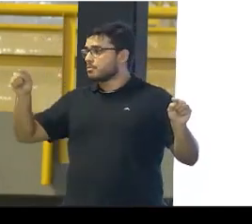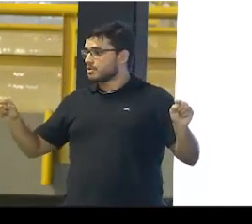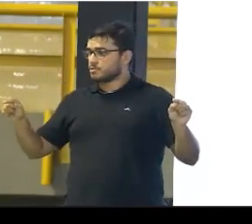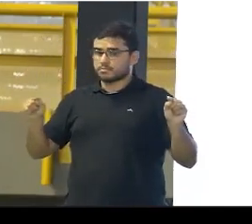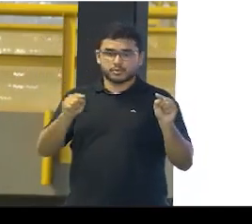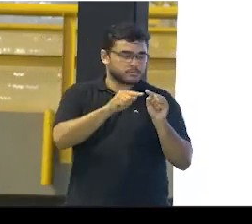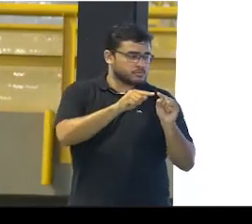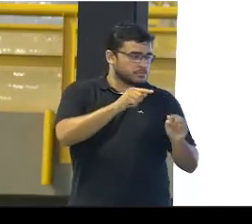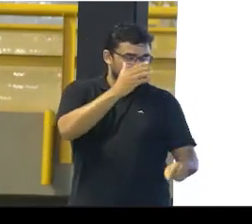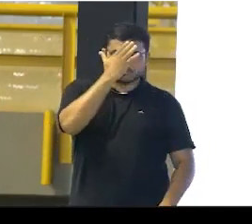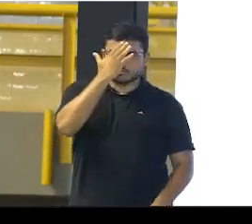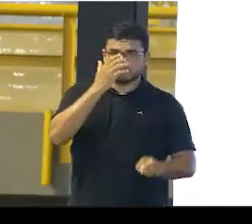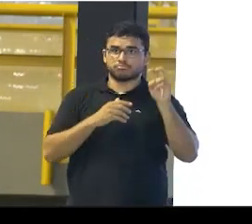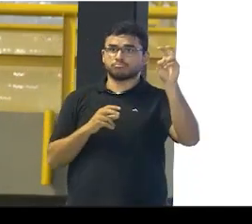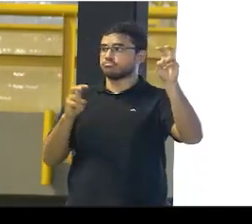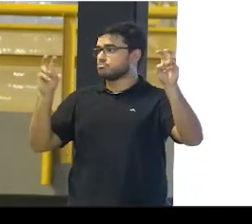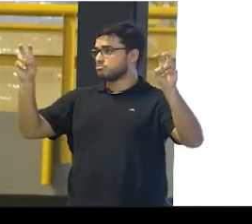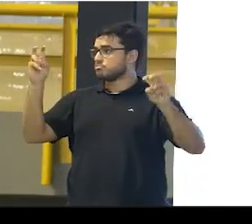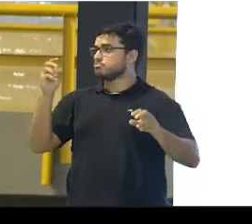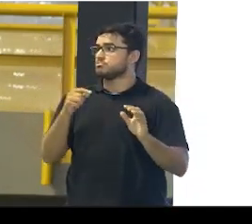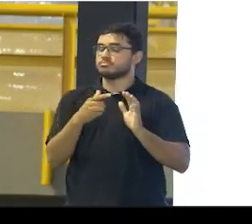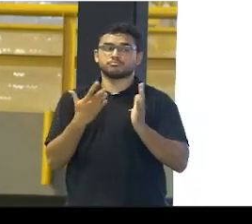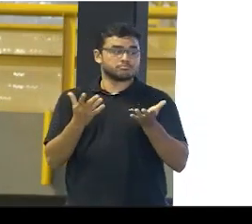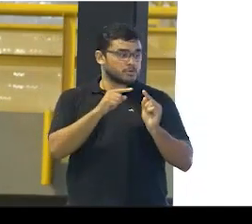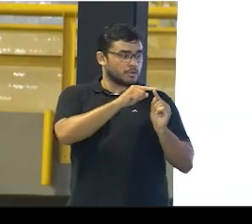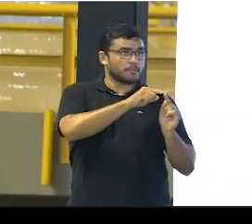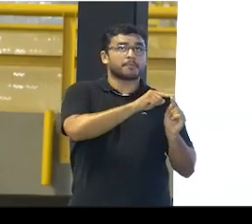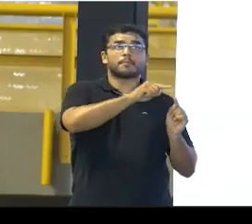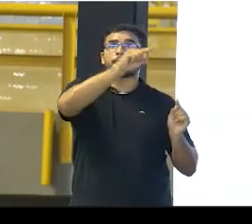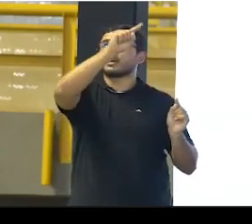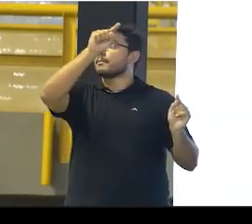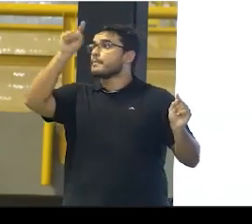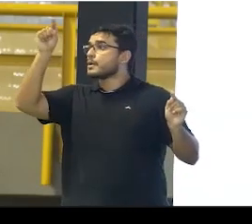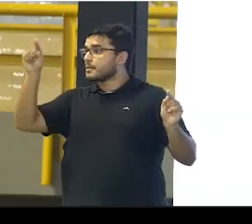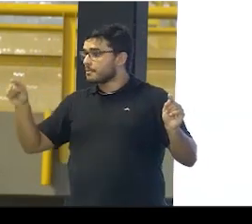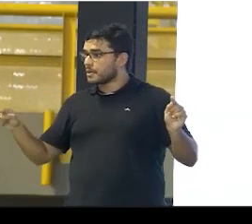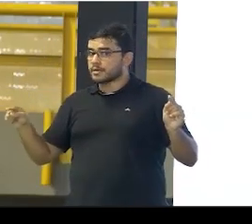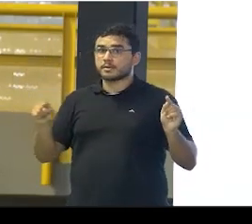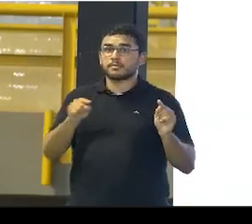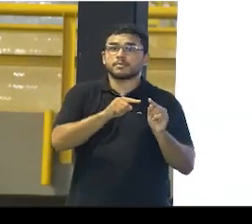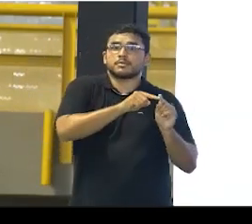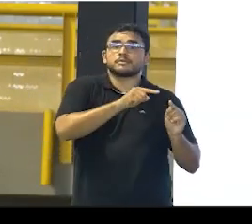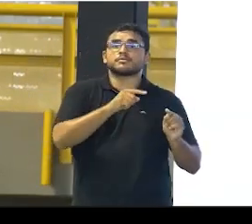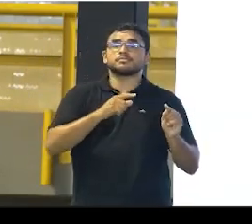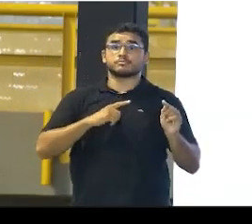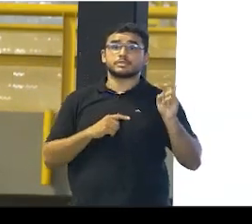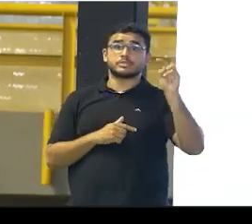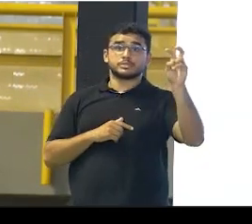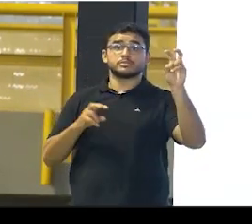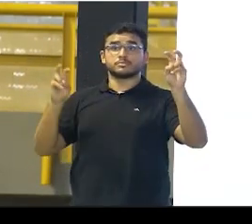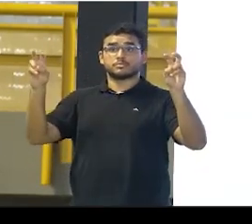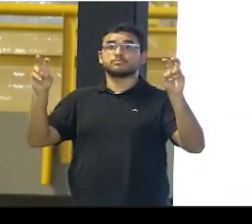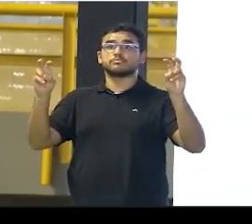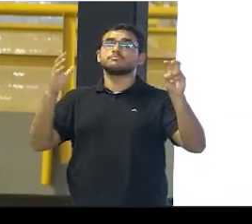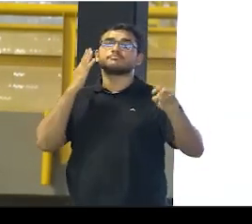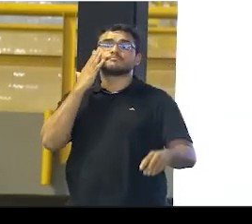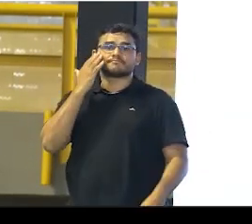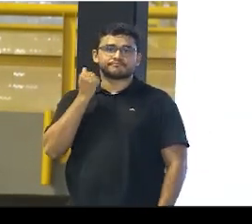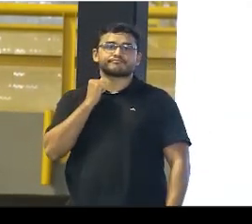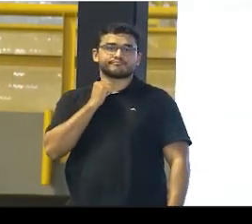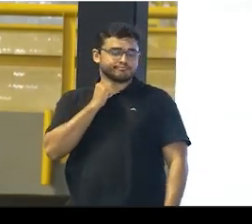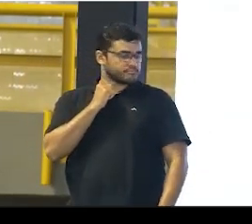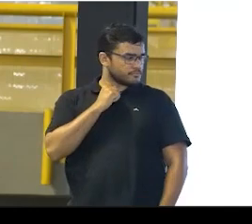é, 20 por 20. Quantas cerâmicas vão caber no comprimento?